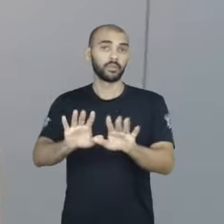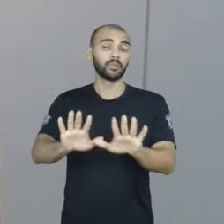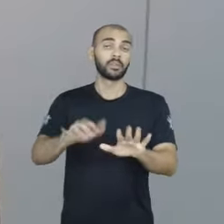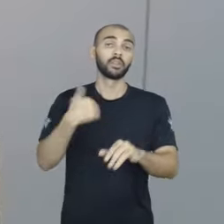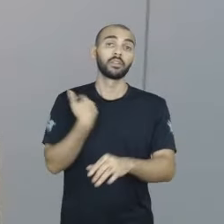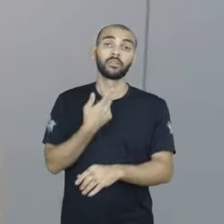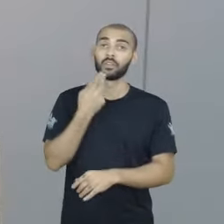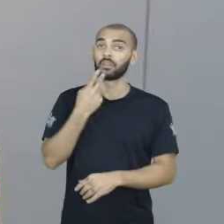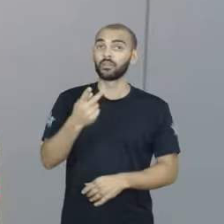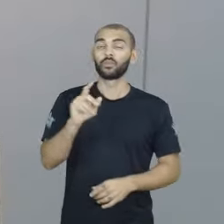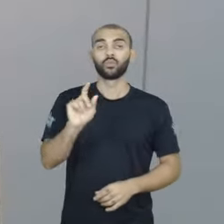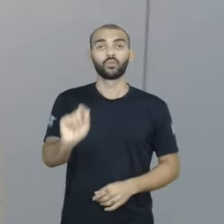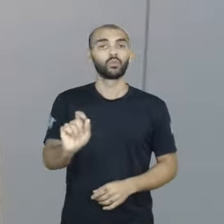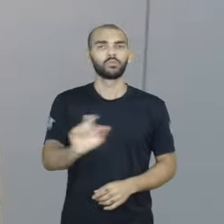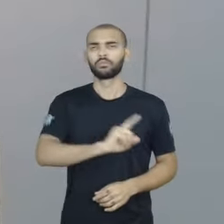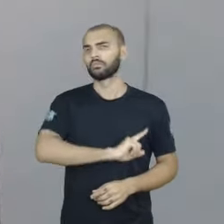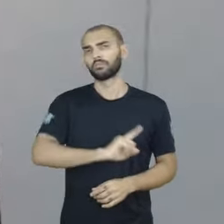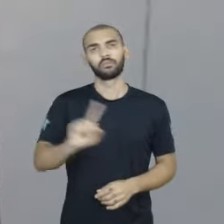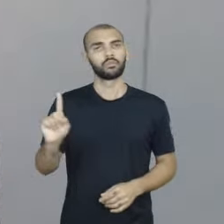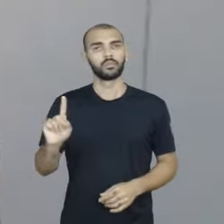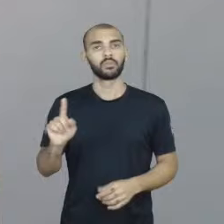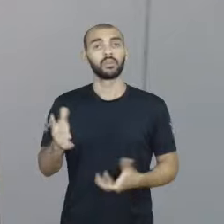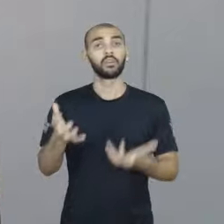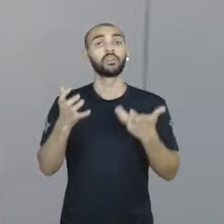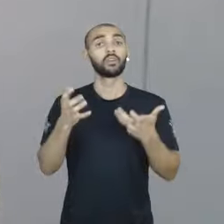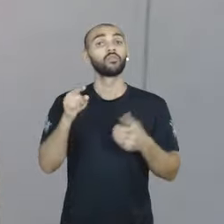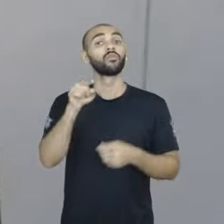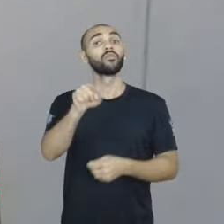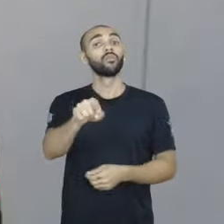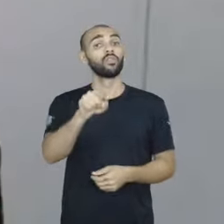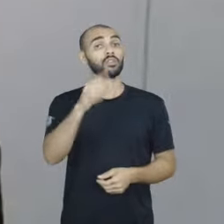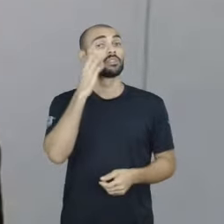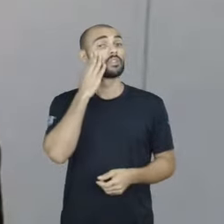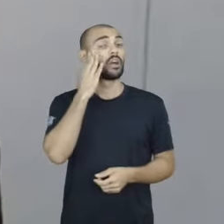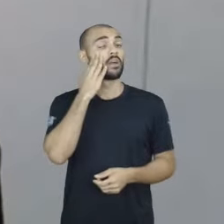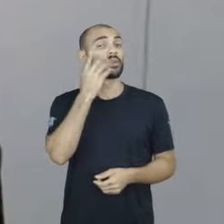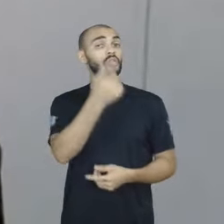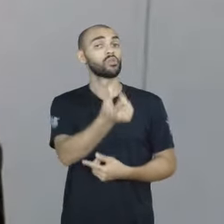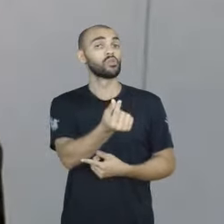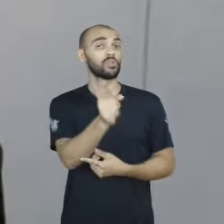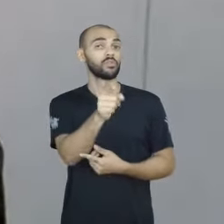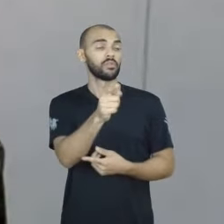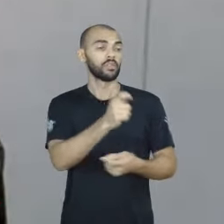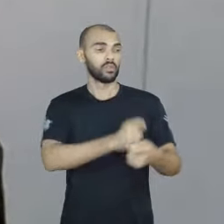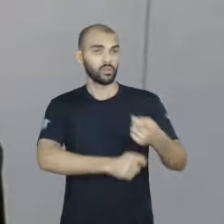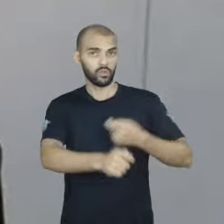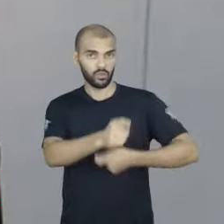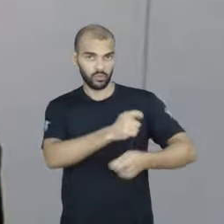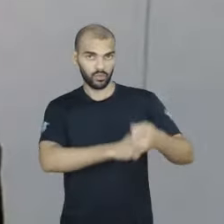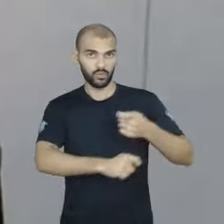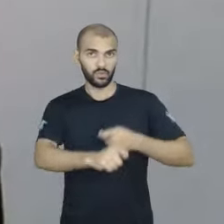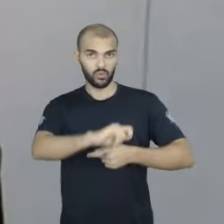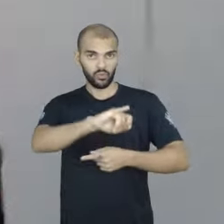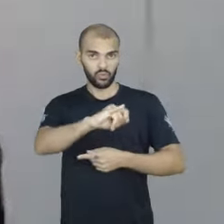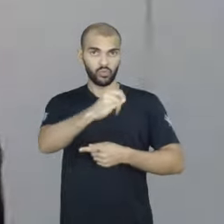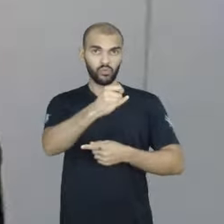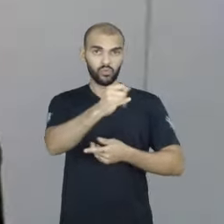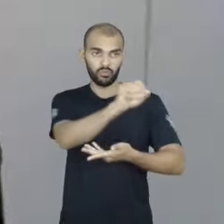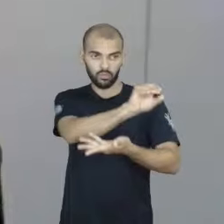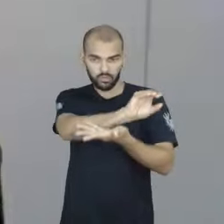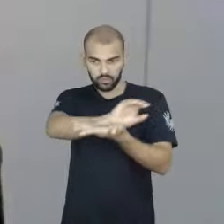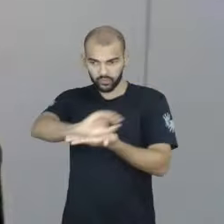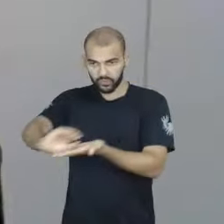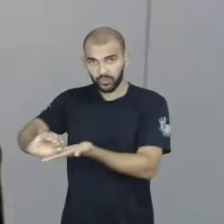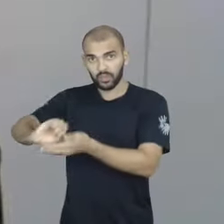falando, não, nós queremos que você direcione esse recurso que você vai economizar com juros para a educação,